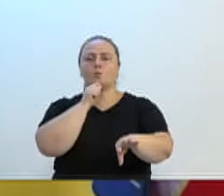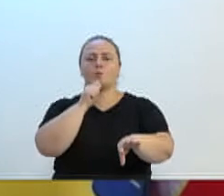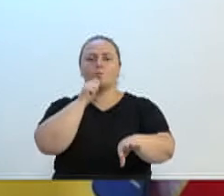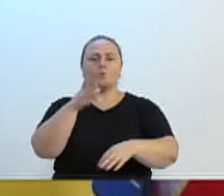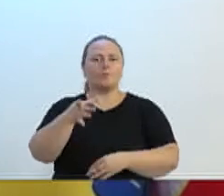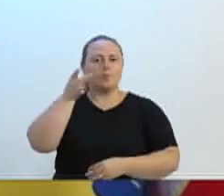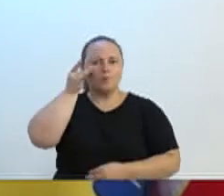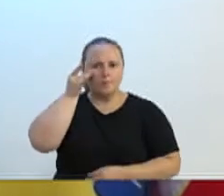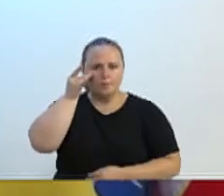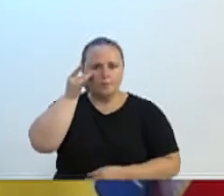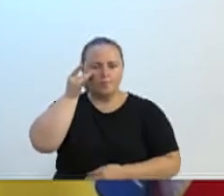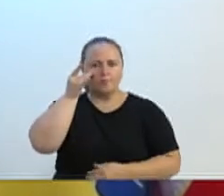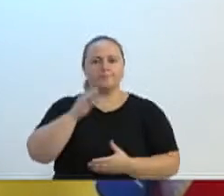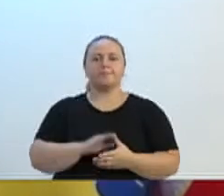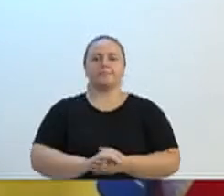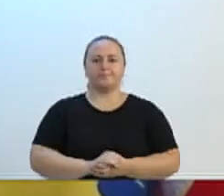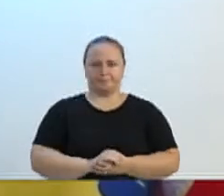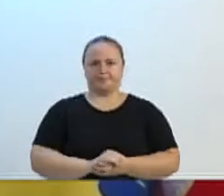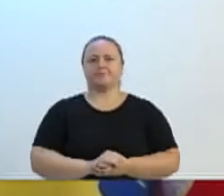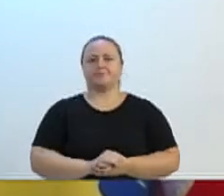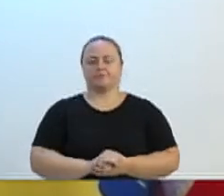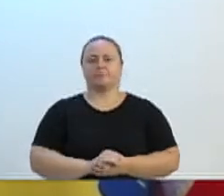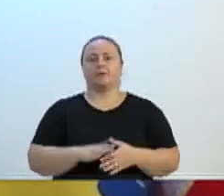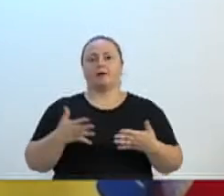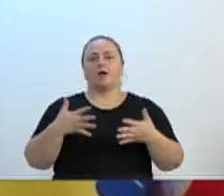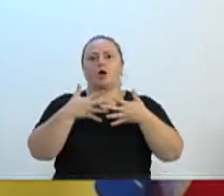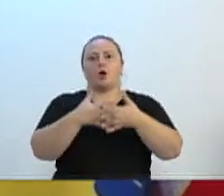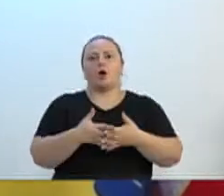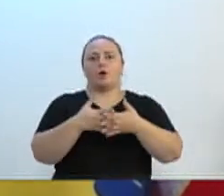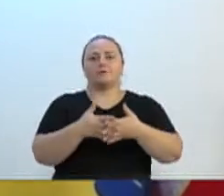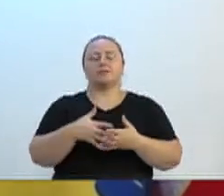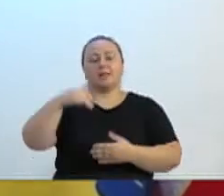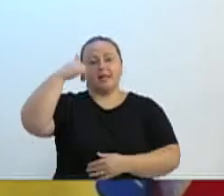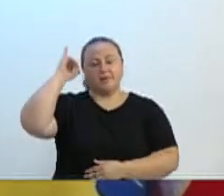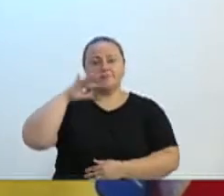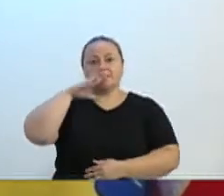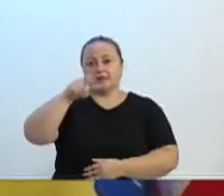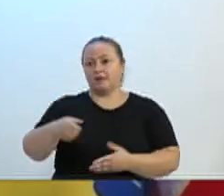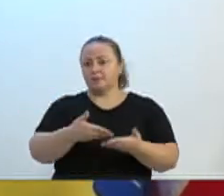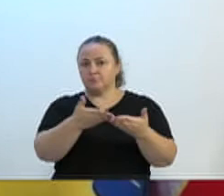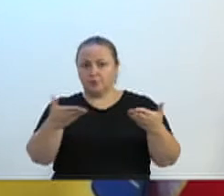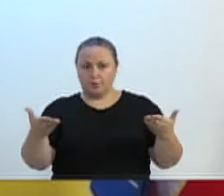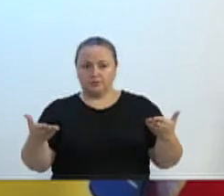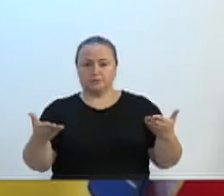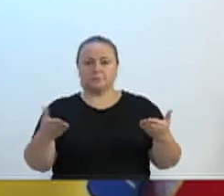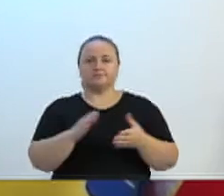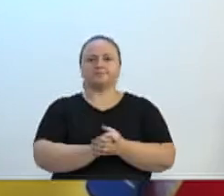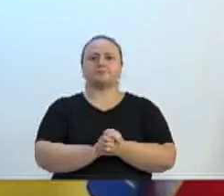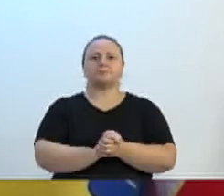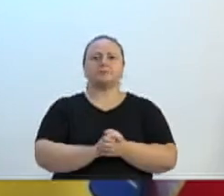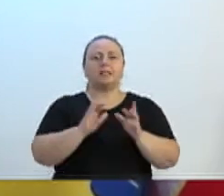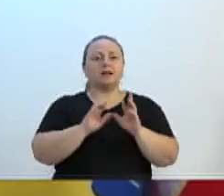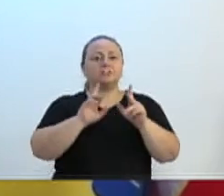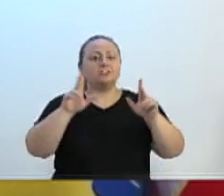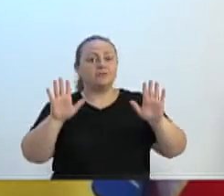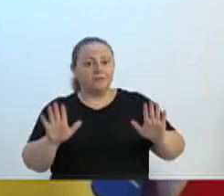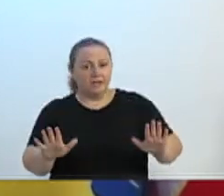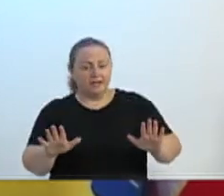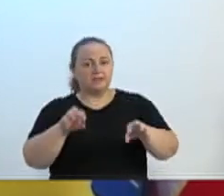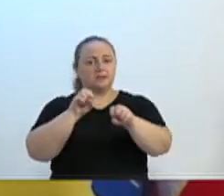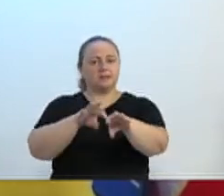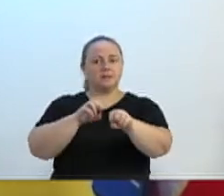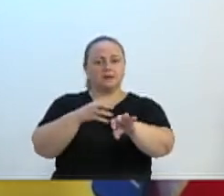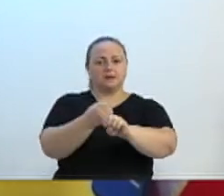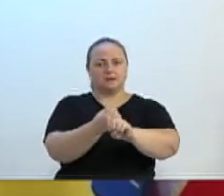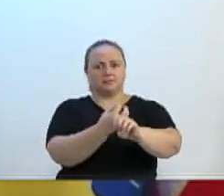presencial, ensino remoto. Para não confundir a todos que aqui estão e em casa, que há uma diferença entre a educação à